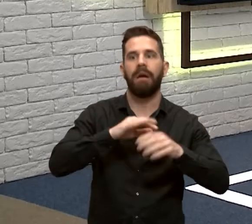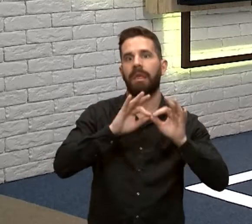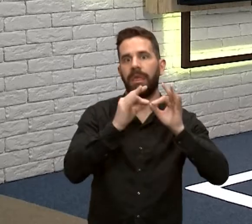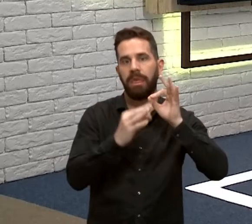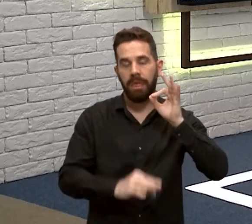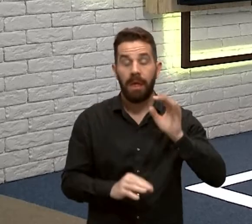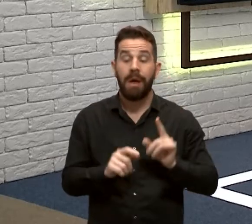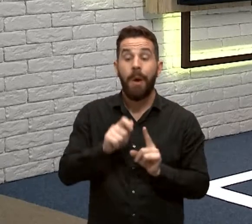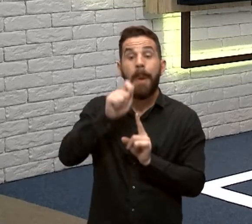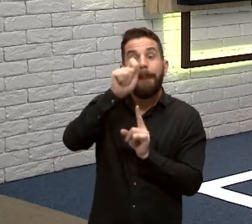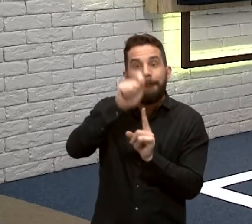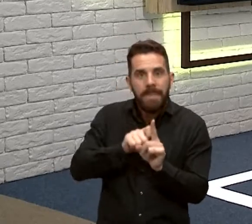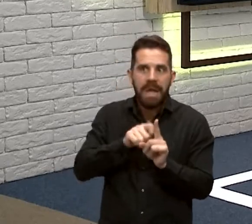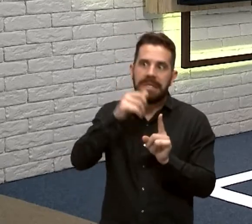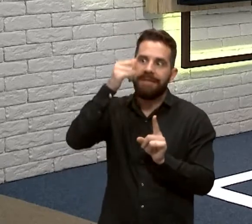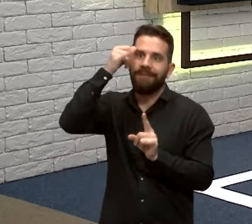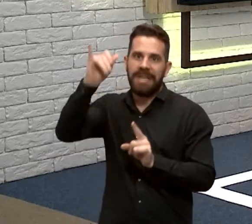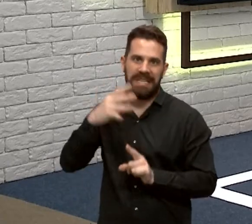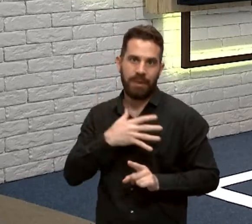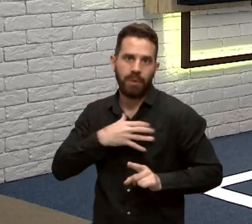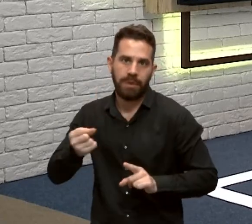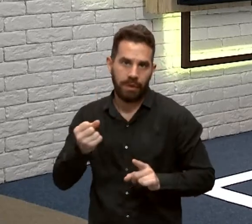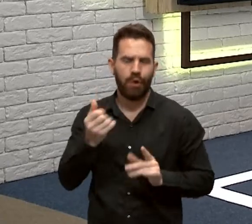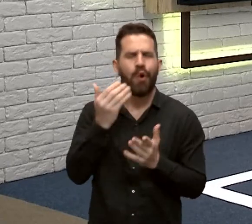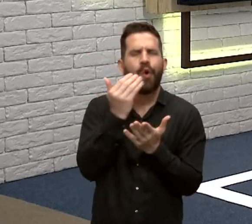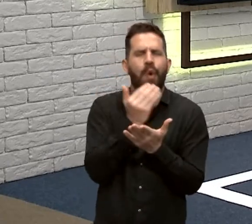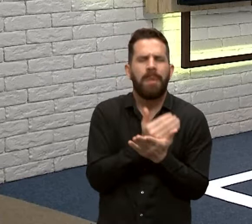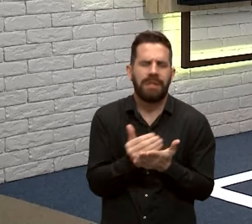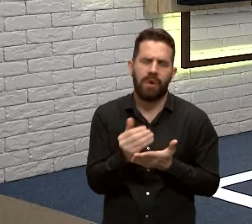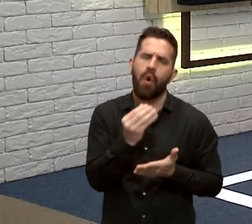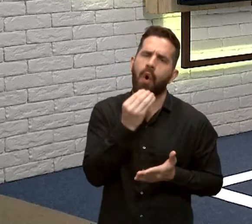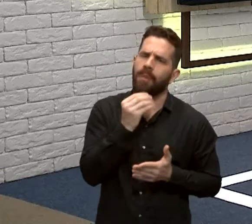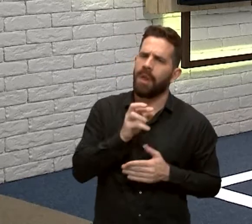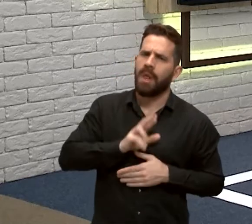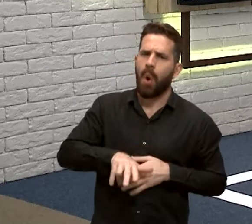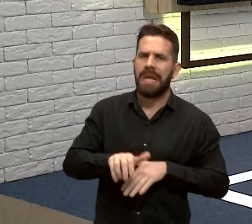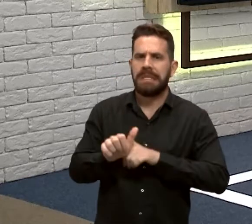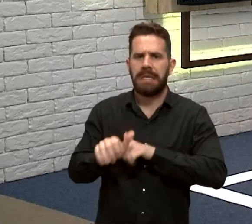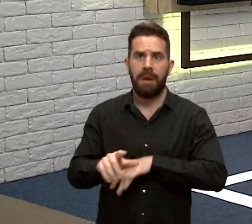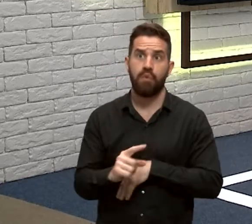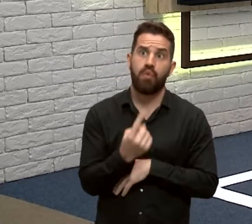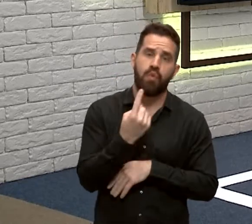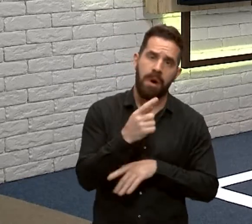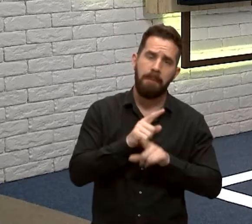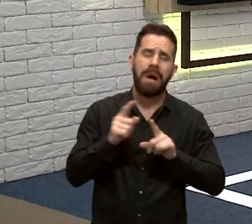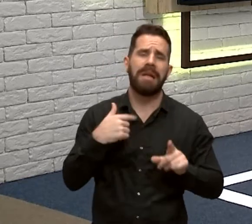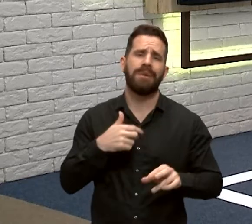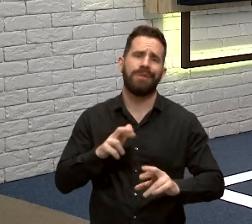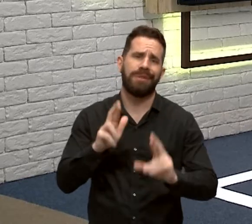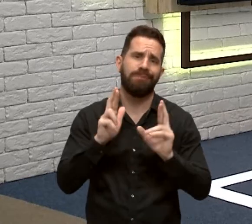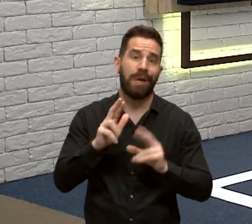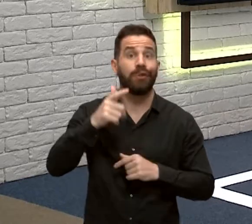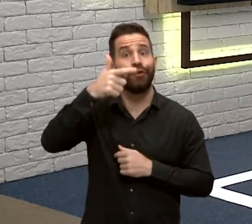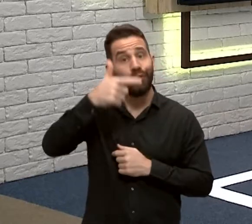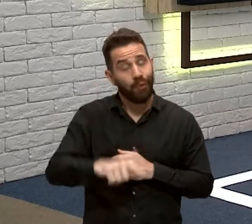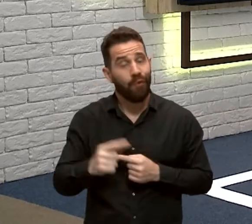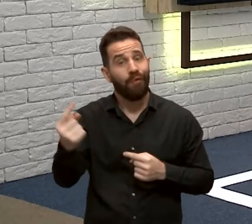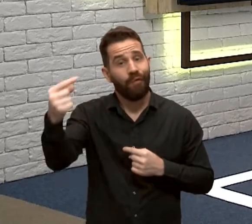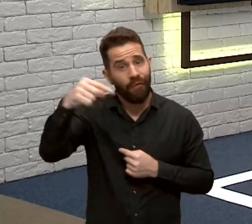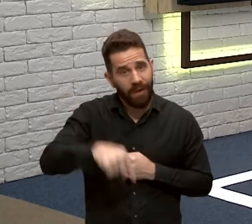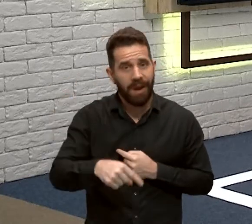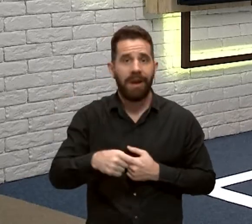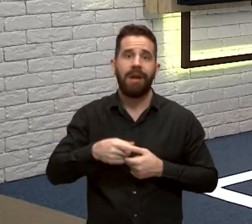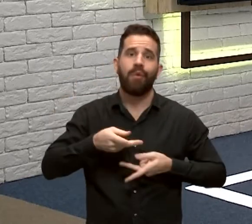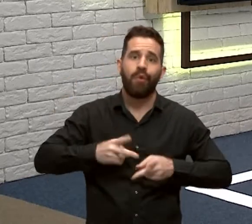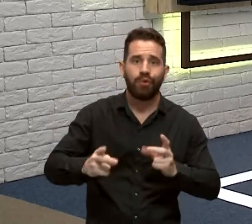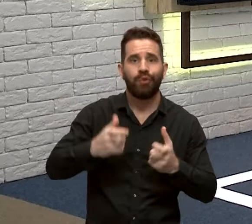suicídio está só começando. É claro que também não é só o mês de setembro, mas eu espero que vocês venham aqui mais vezes, tá? Para a gente continuar esse